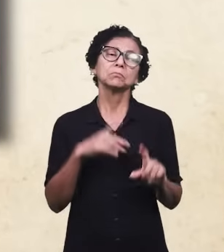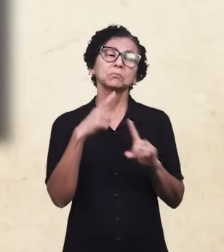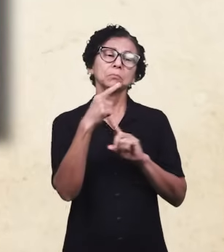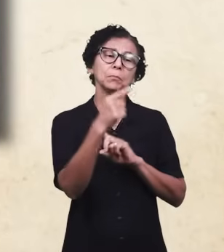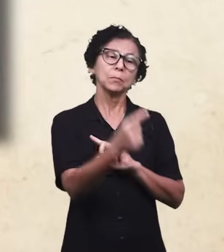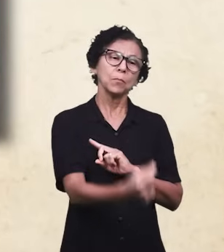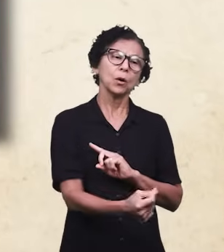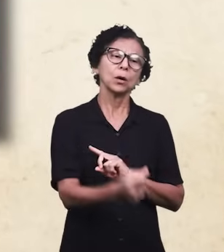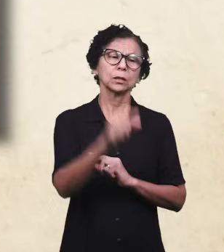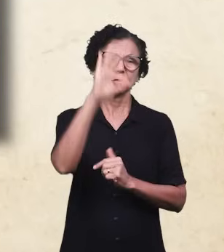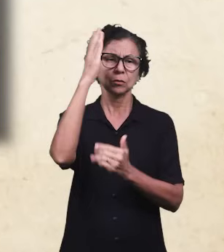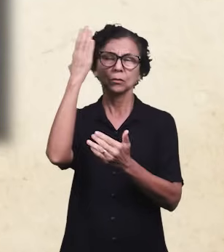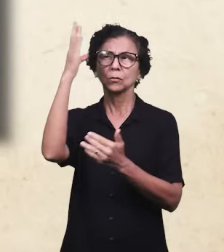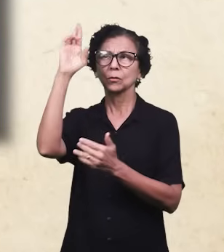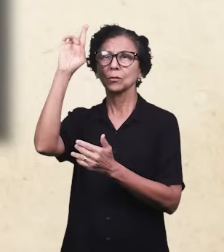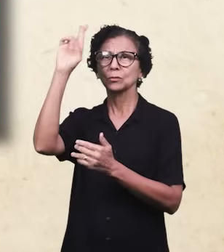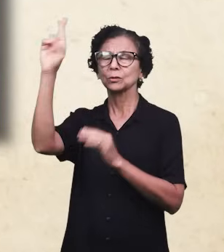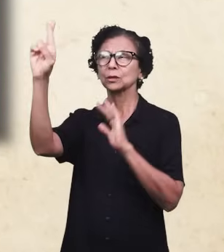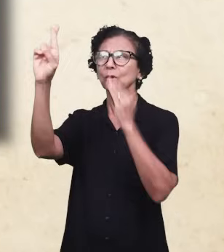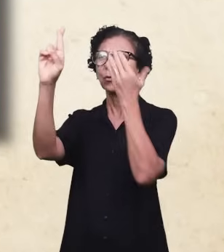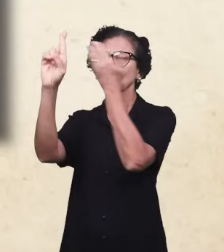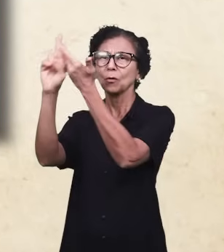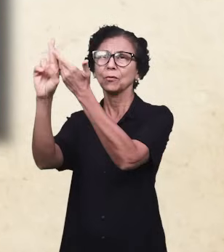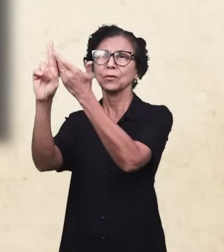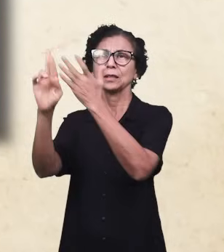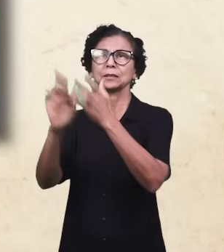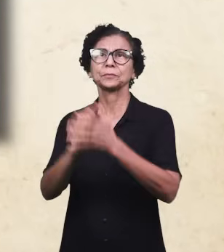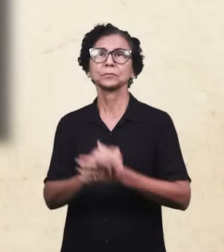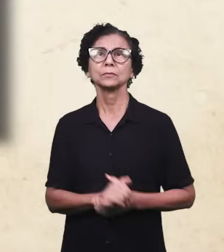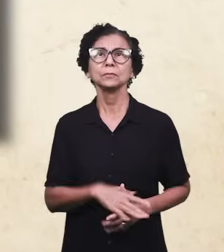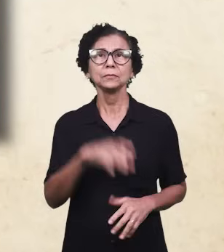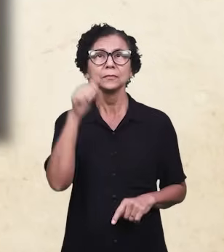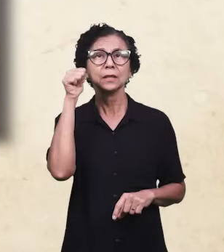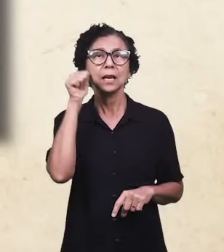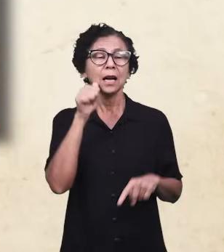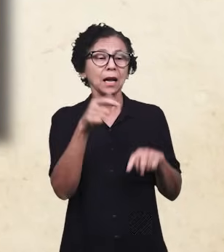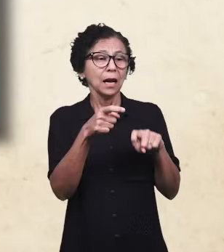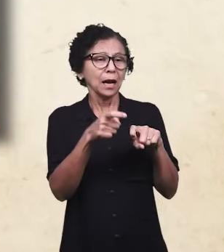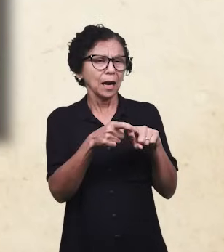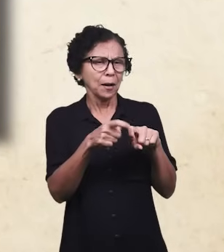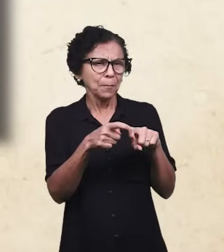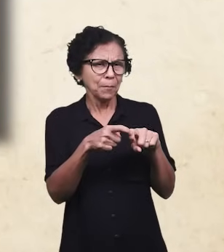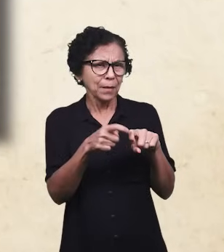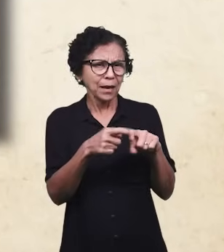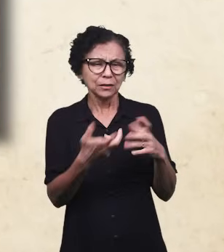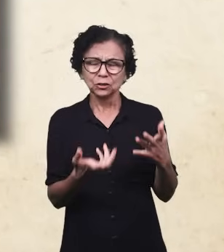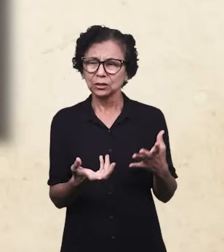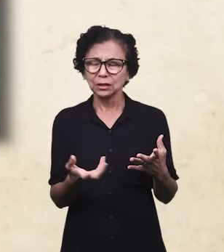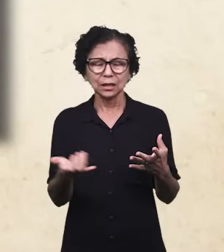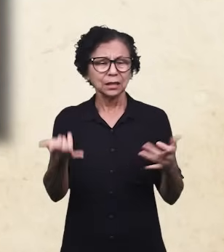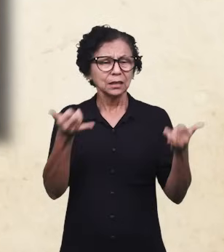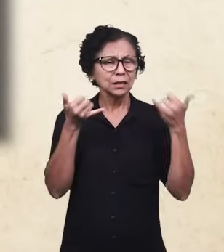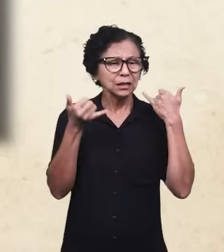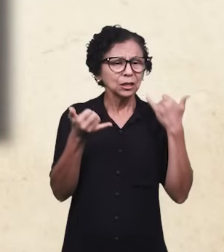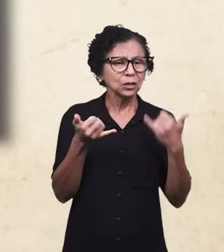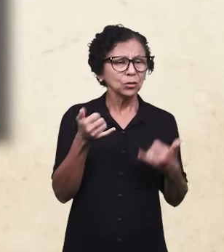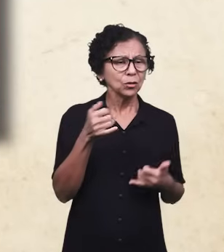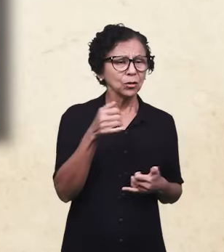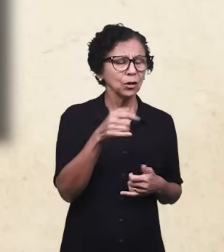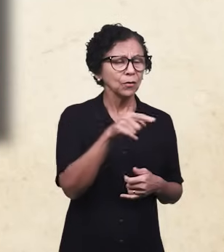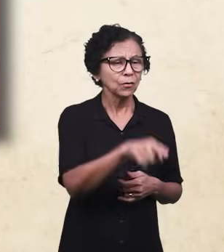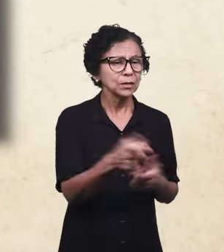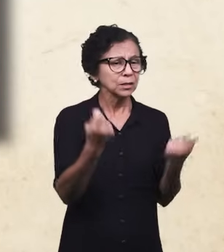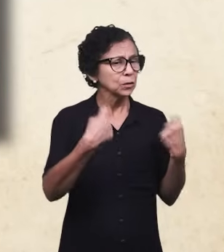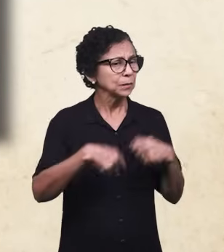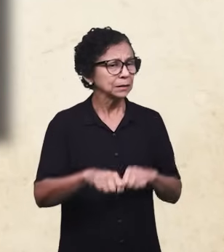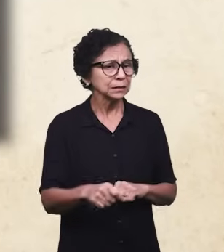dias depois, a médica me ligou e falou, Esther, vi seus exames agora que você acabou de fazer. Você não vai precisar de fazer